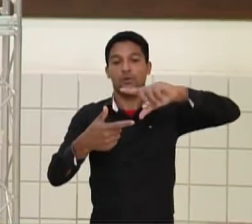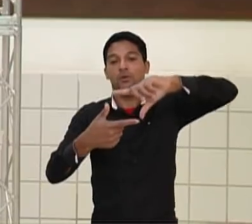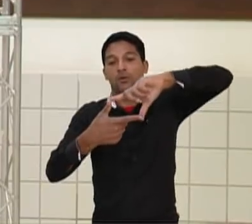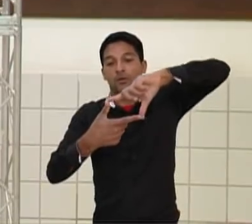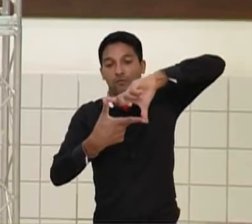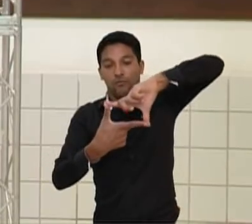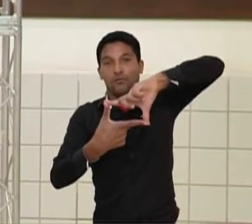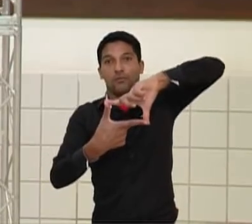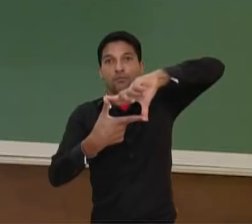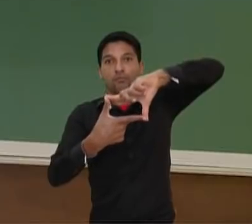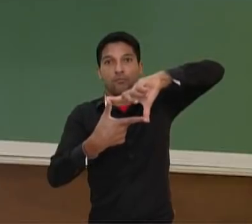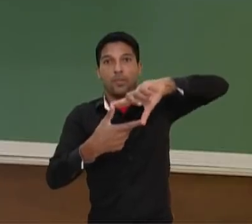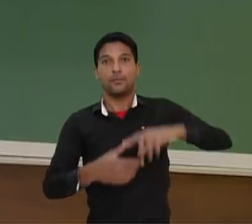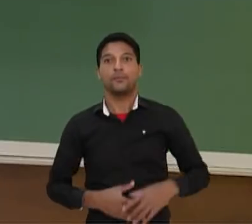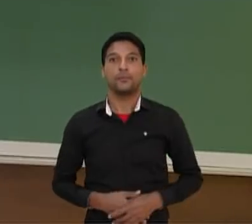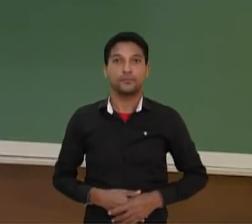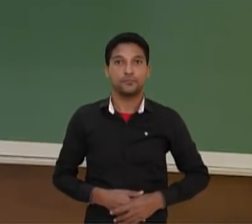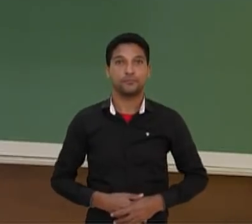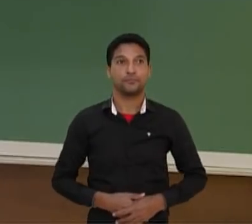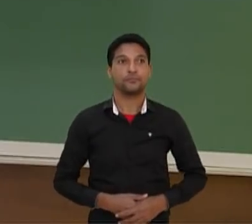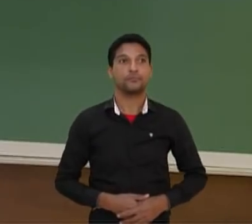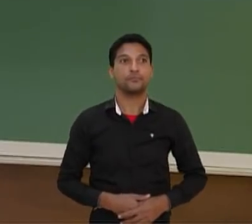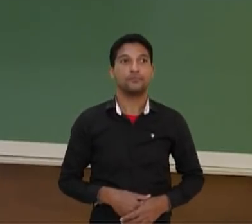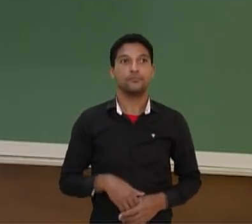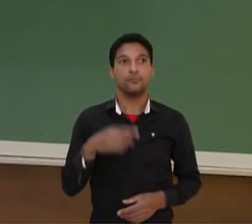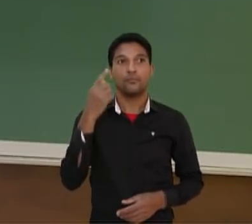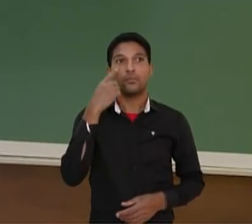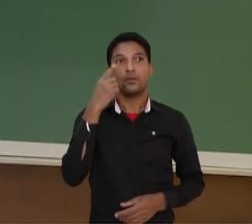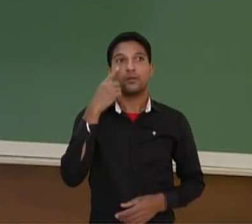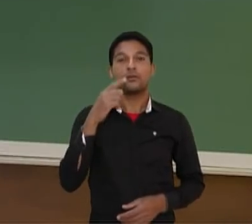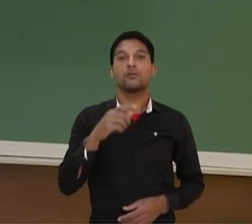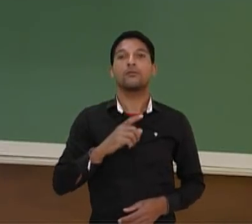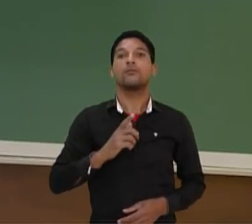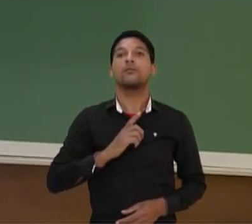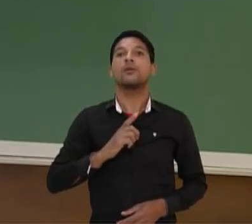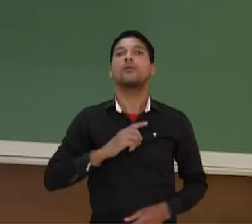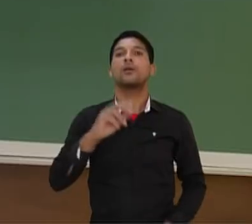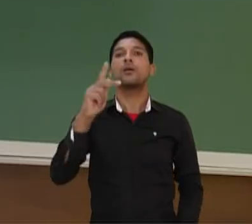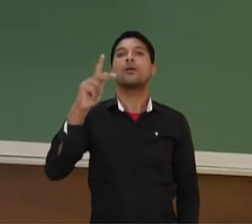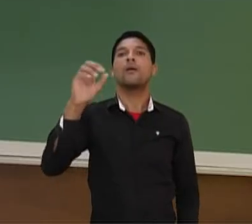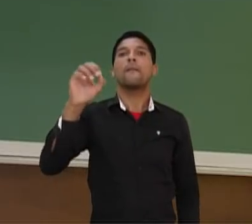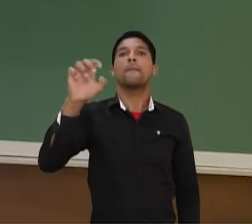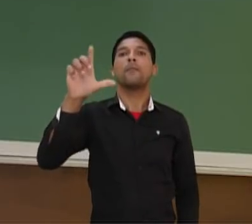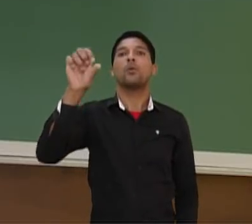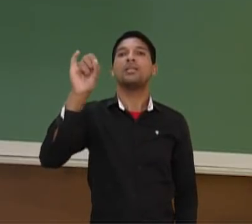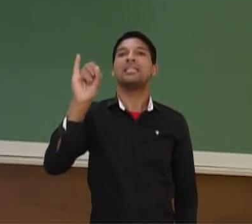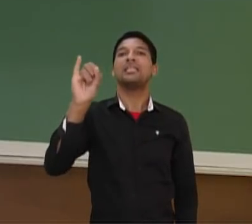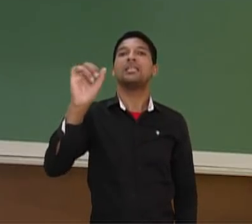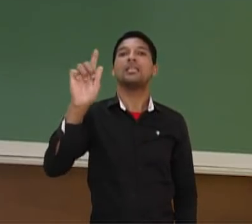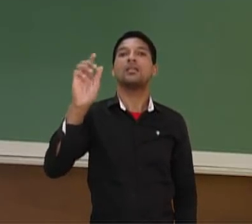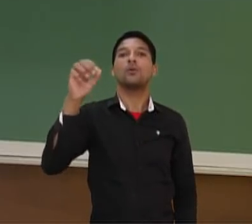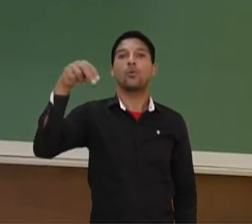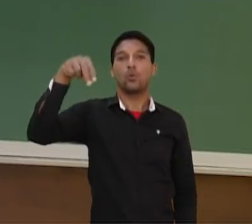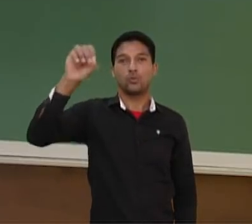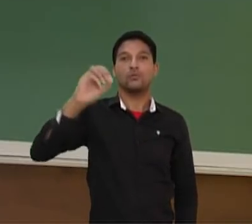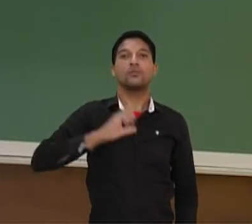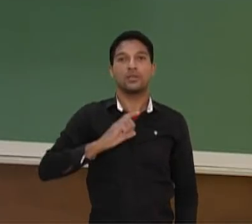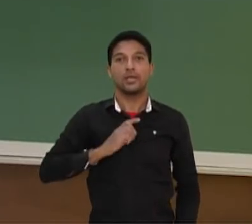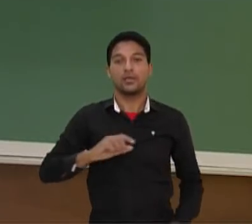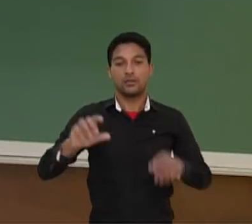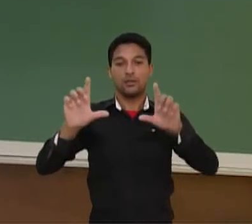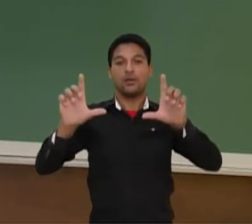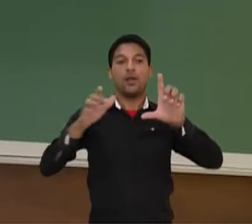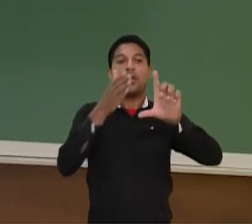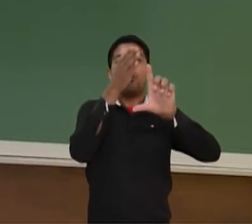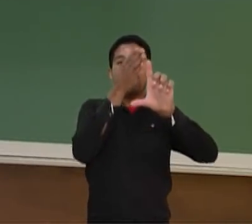então? Veja só. O quadrilátero é um polígono que tem quatro lados, quatro vértices,